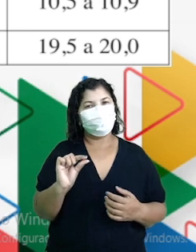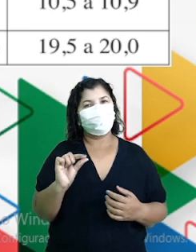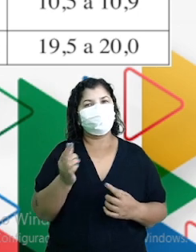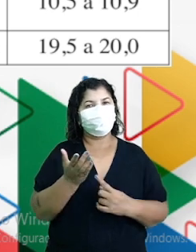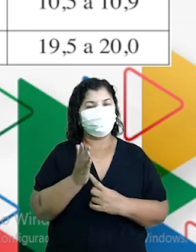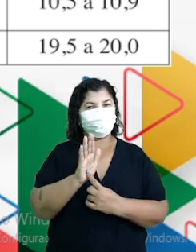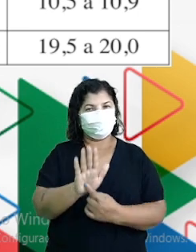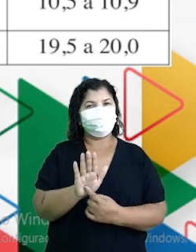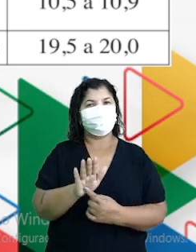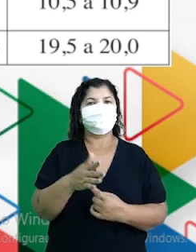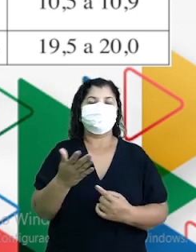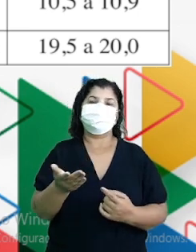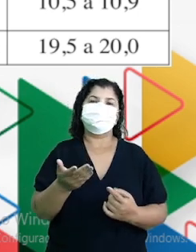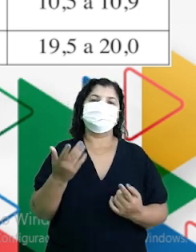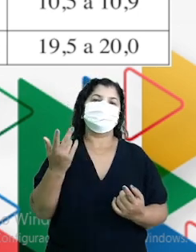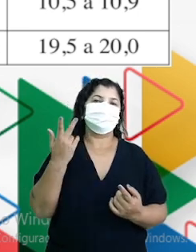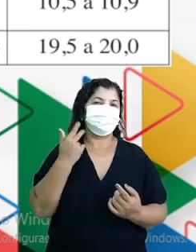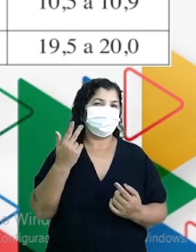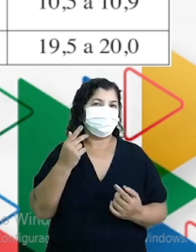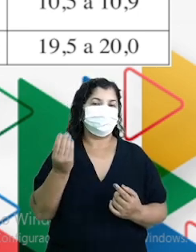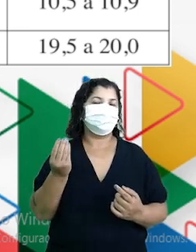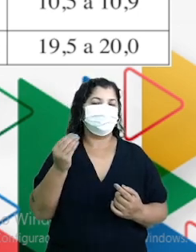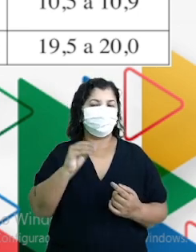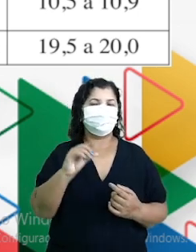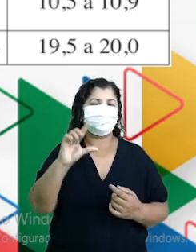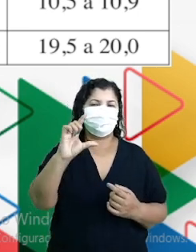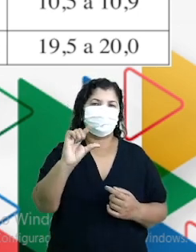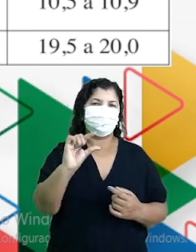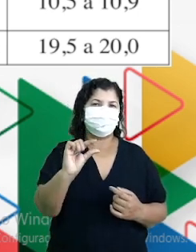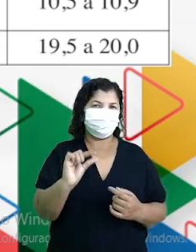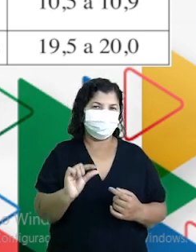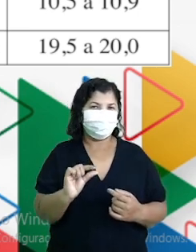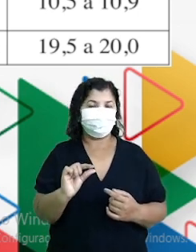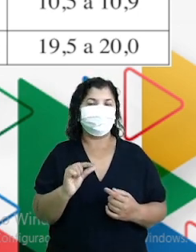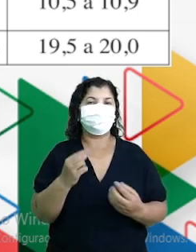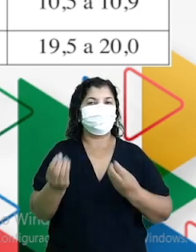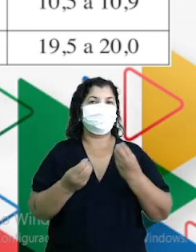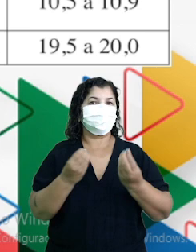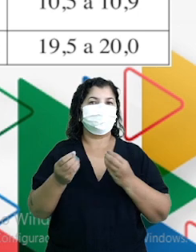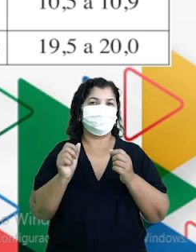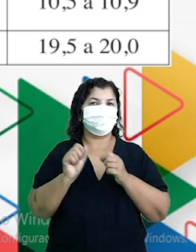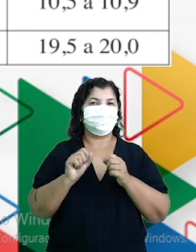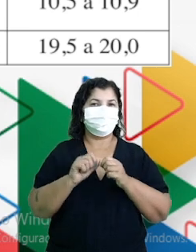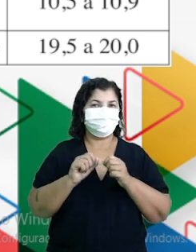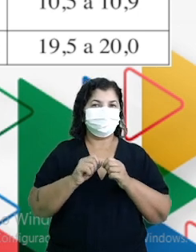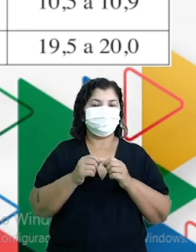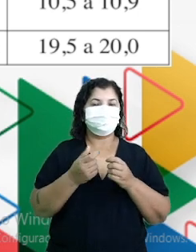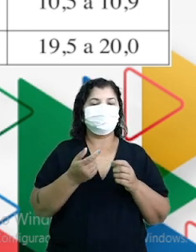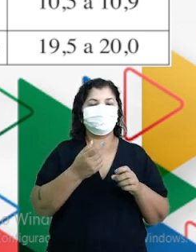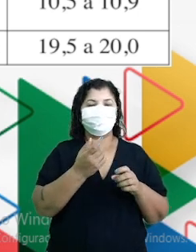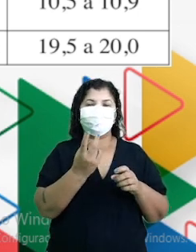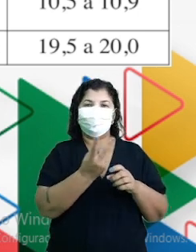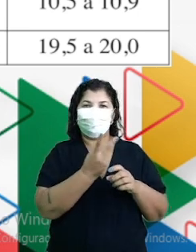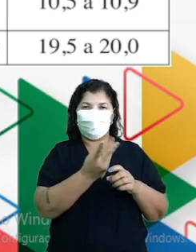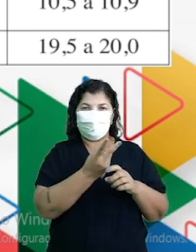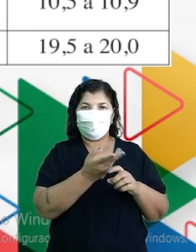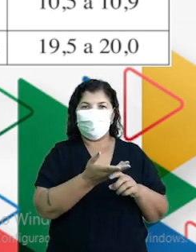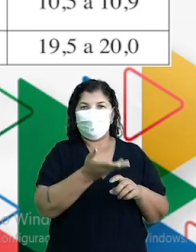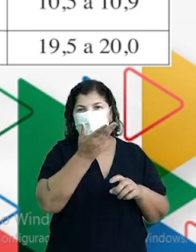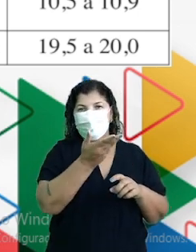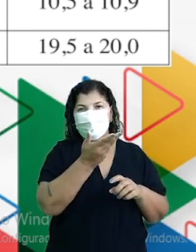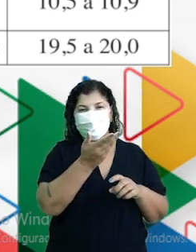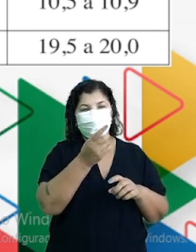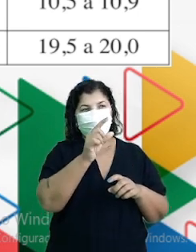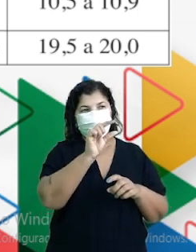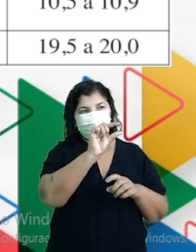é dar os potenciais de redução. O que é que eu tenho que fazer? Pega o valor mais alto, que é o valor aqui em